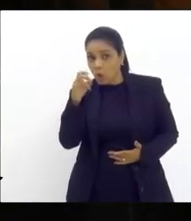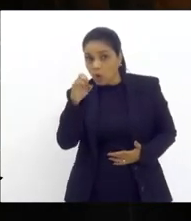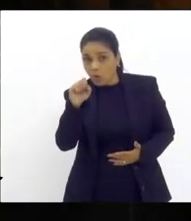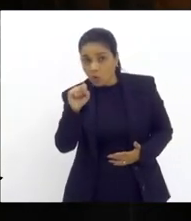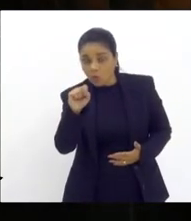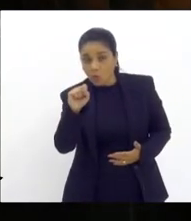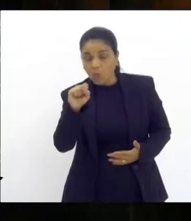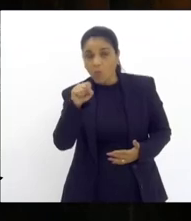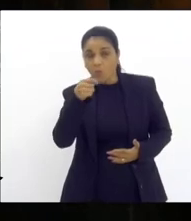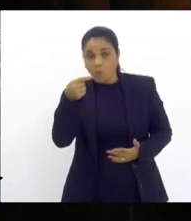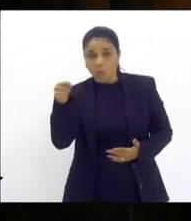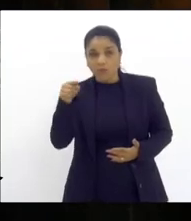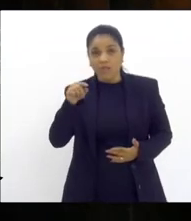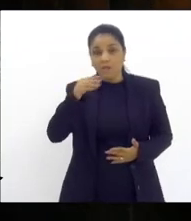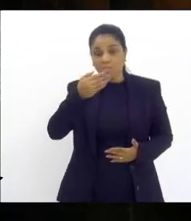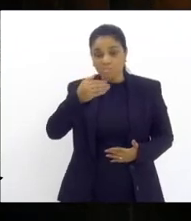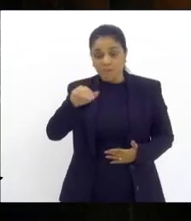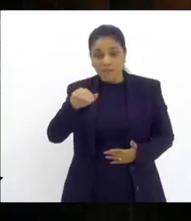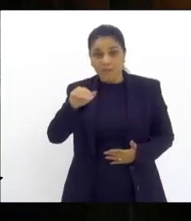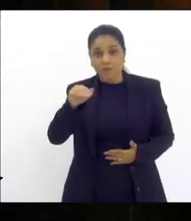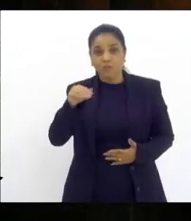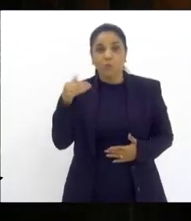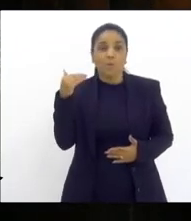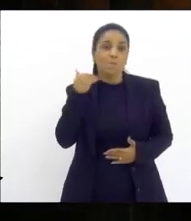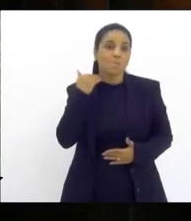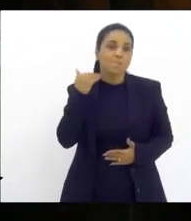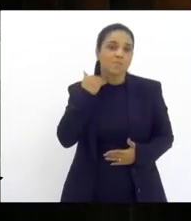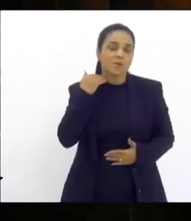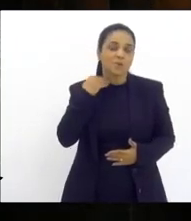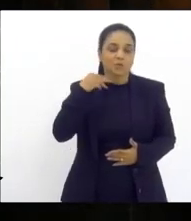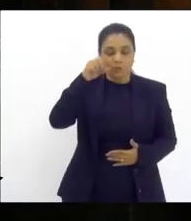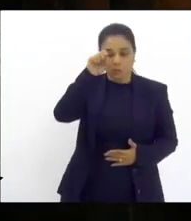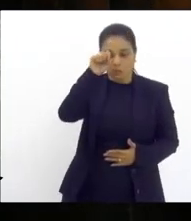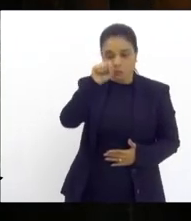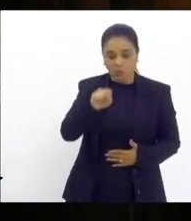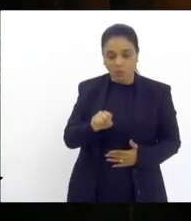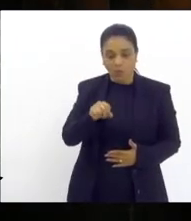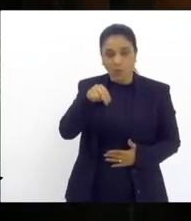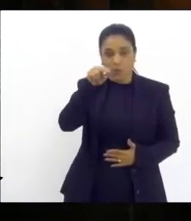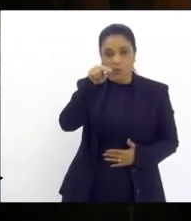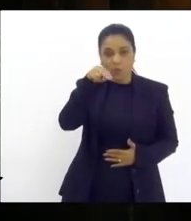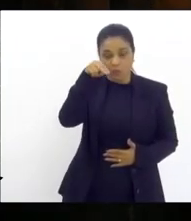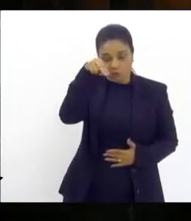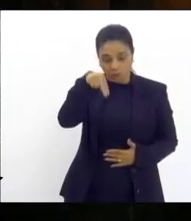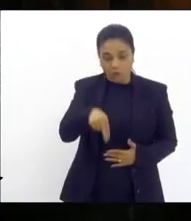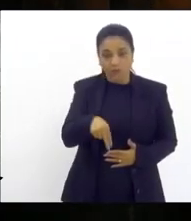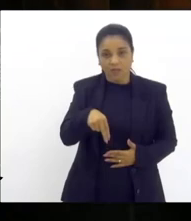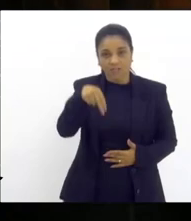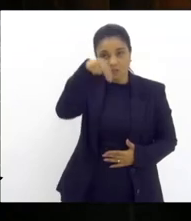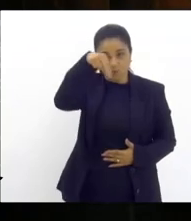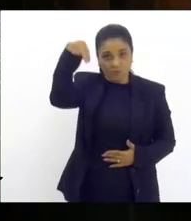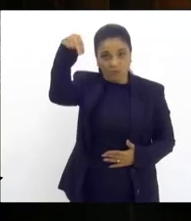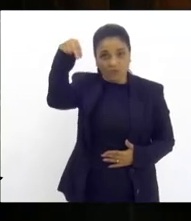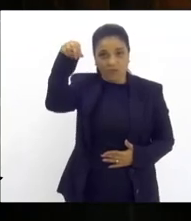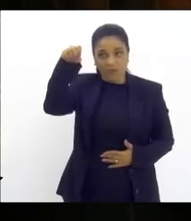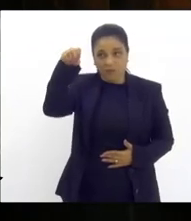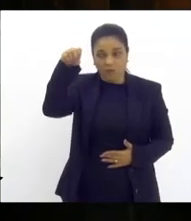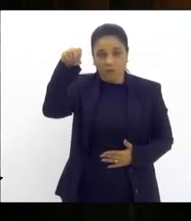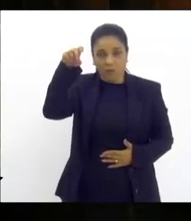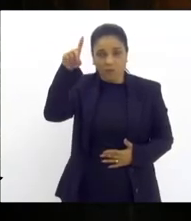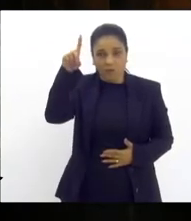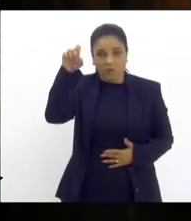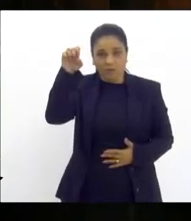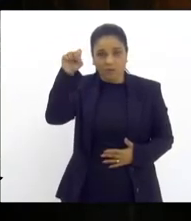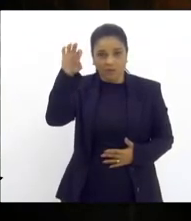Esse é o governo do PT que diz que o presidente bolsonaro é